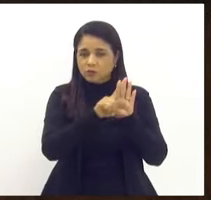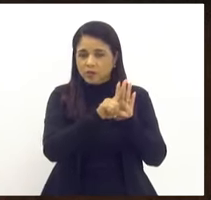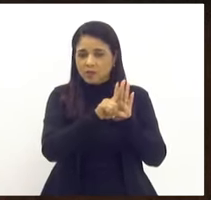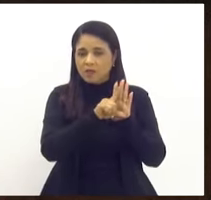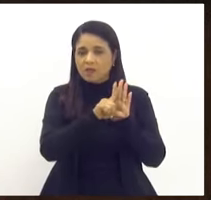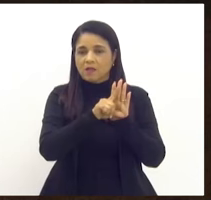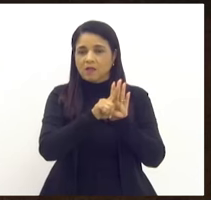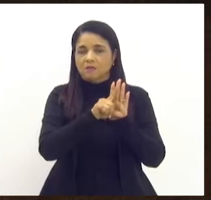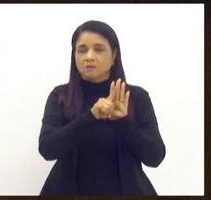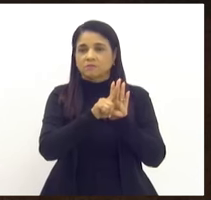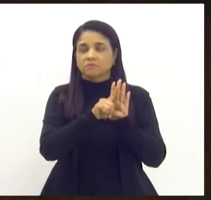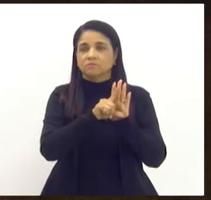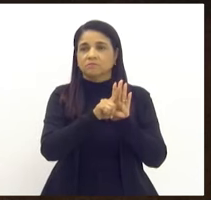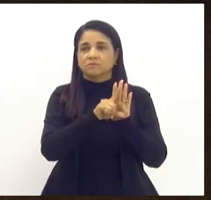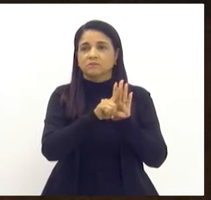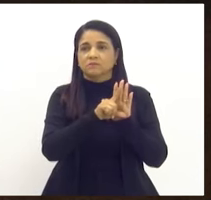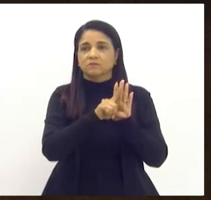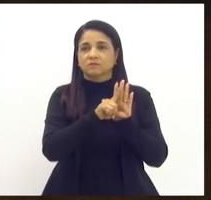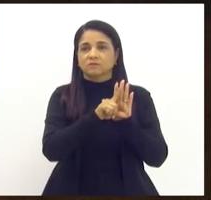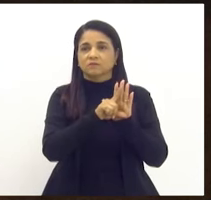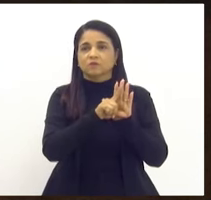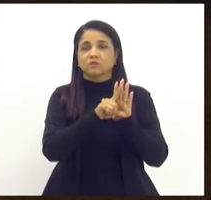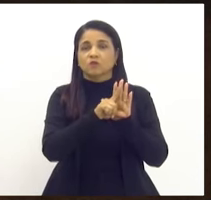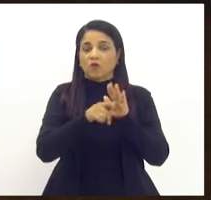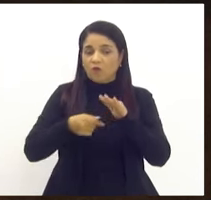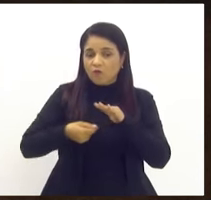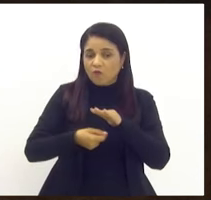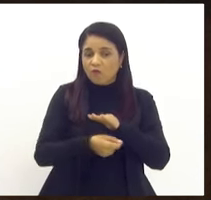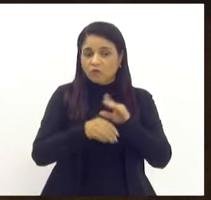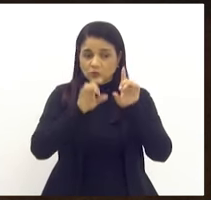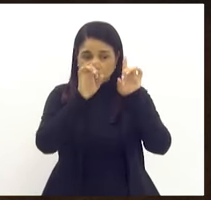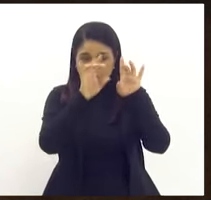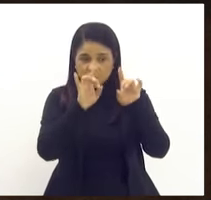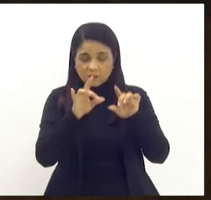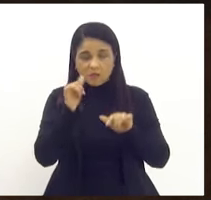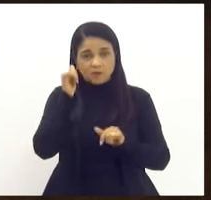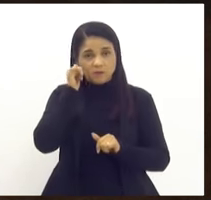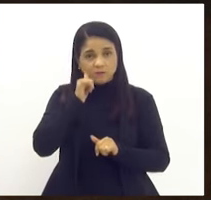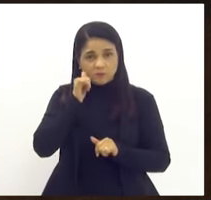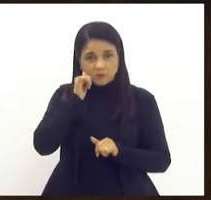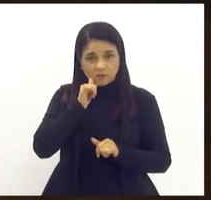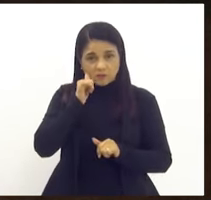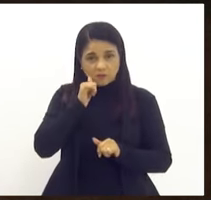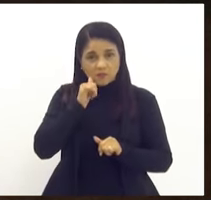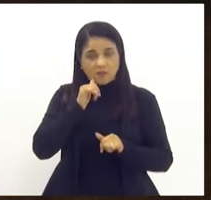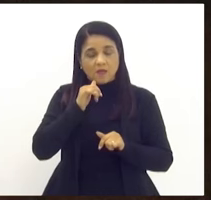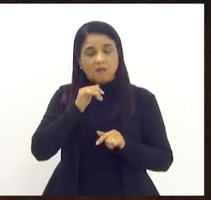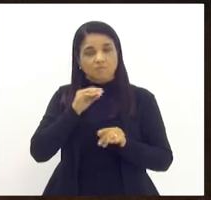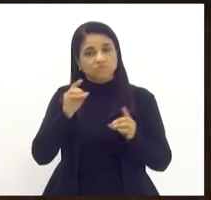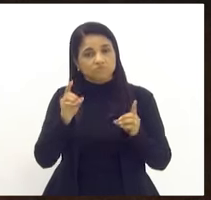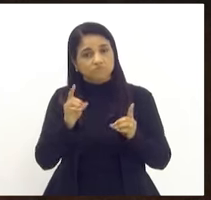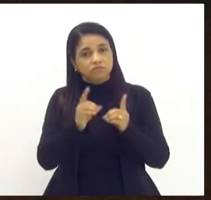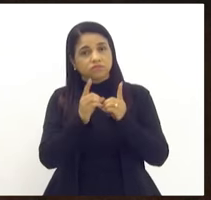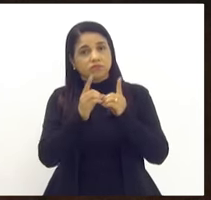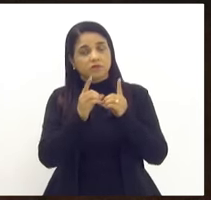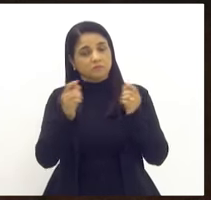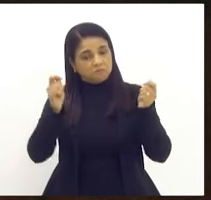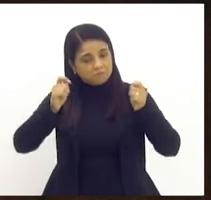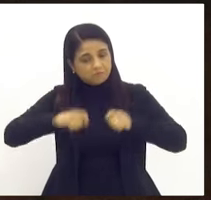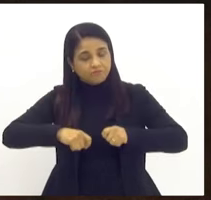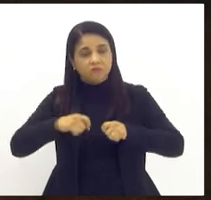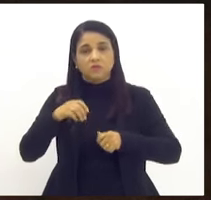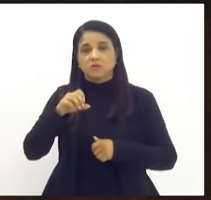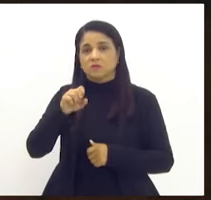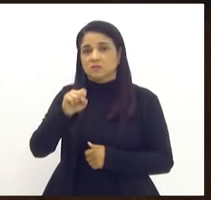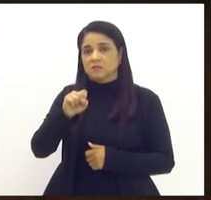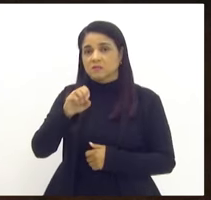eh será o fundo especial dos direitos da mulher que atende às necessidades hoje do cedim